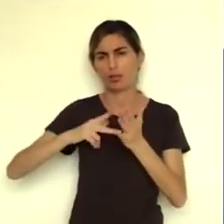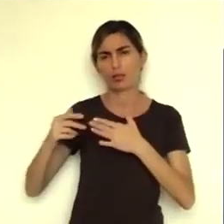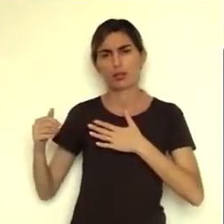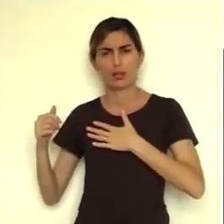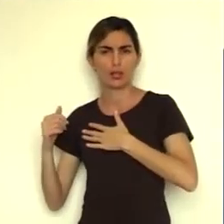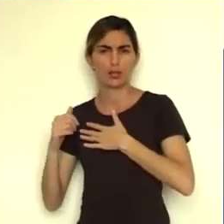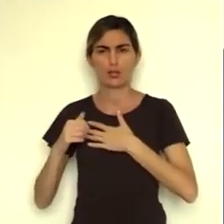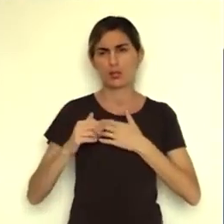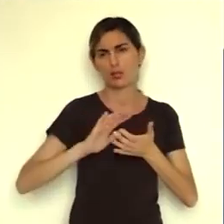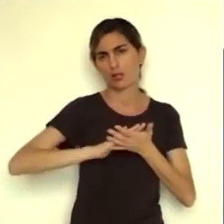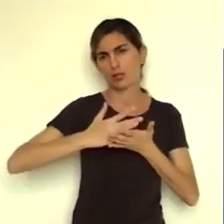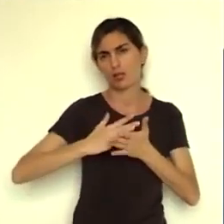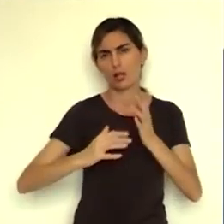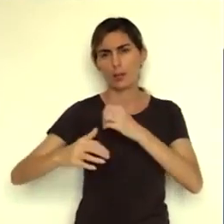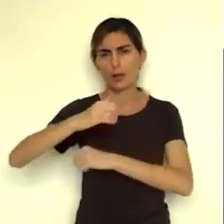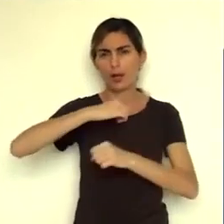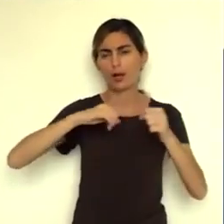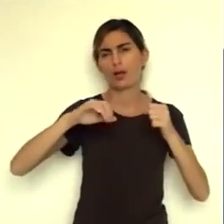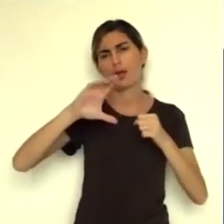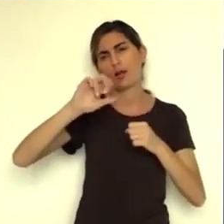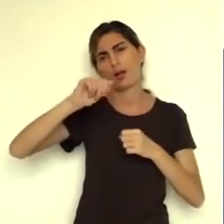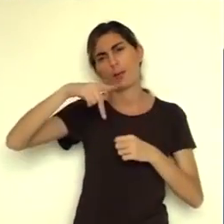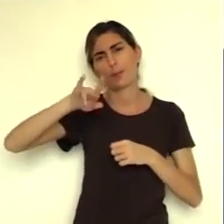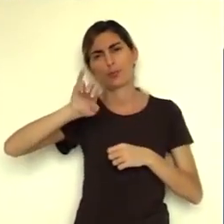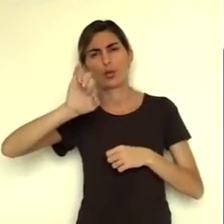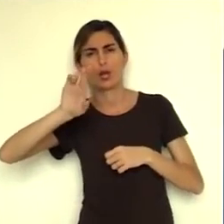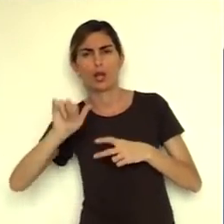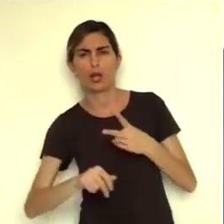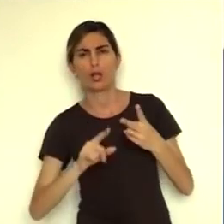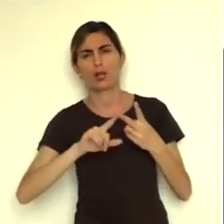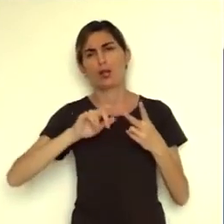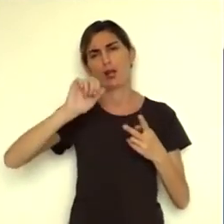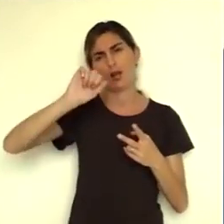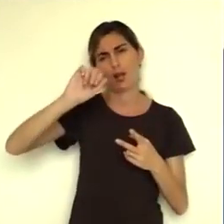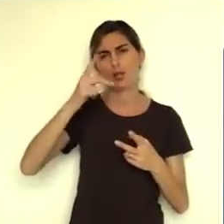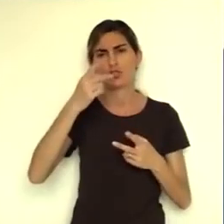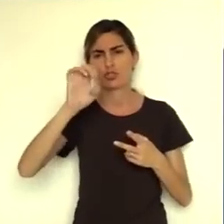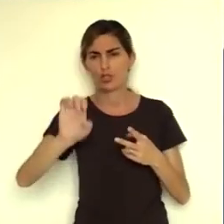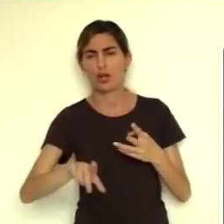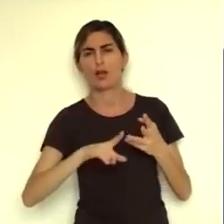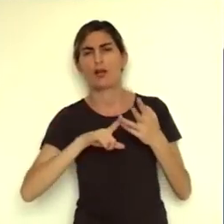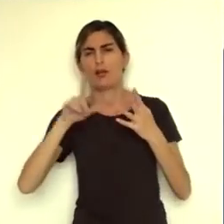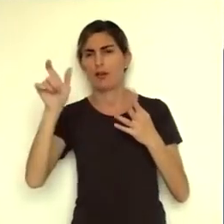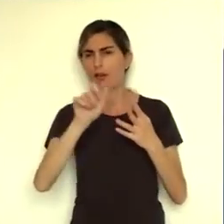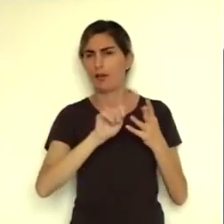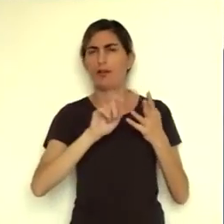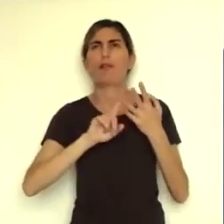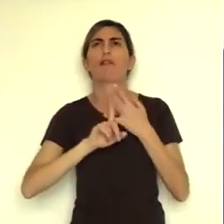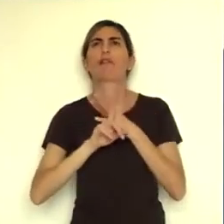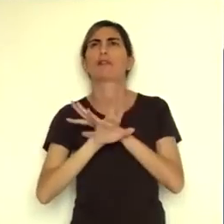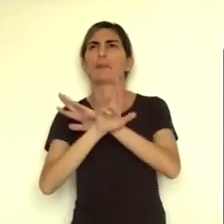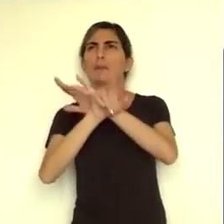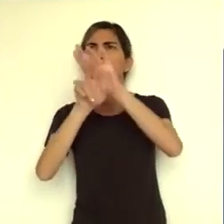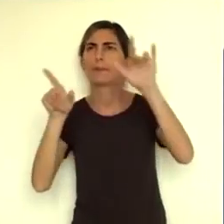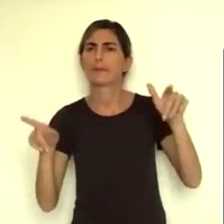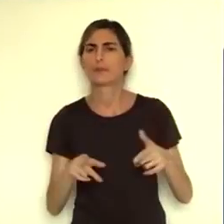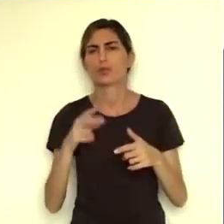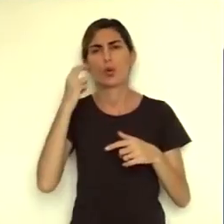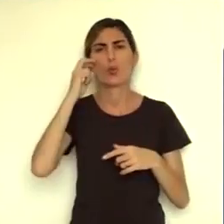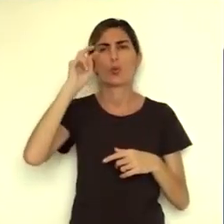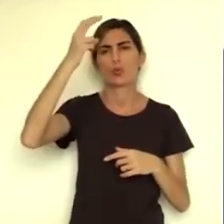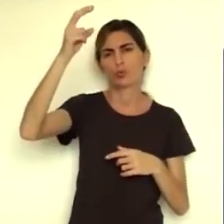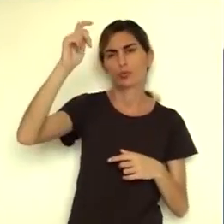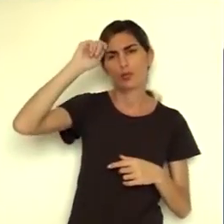A dança no samba, na capoeira, no afoxé, né, são também contribuições importantes para o ponto de vista